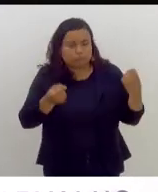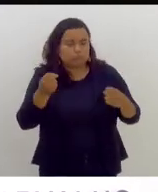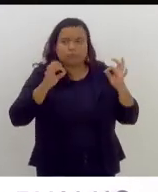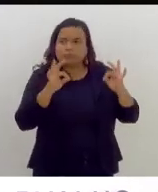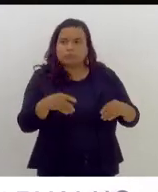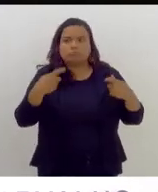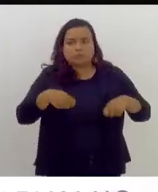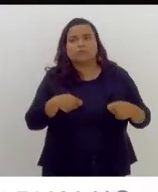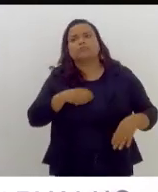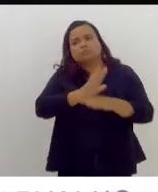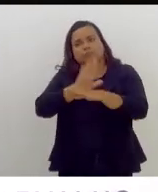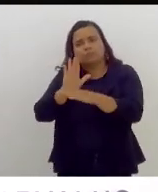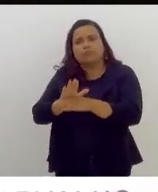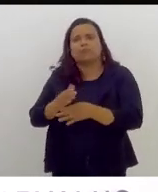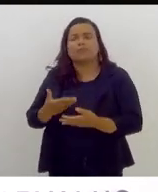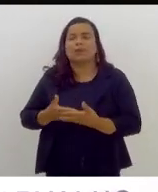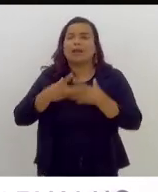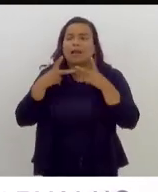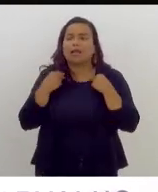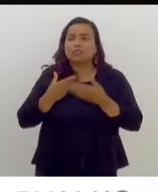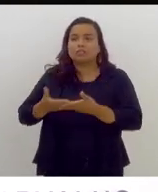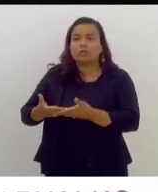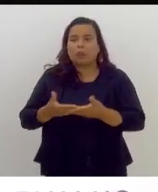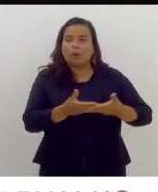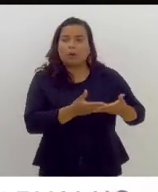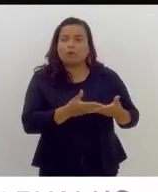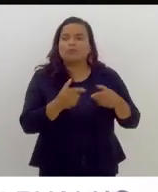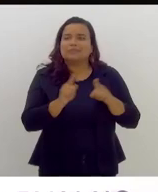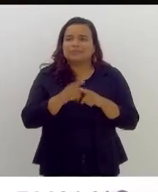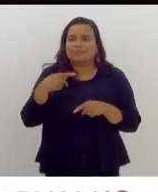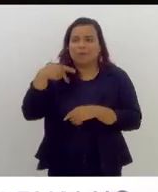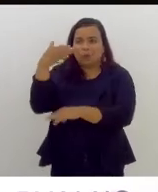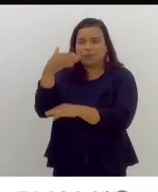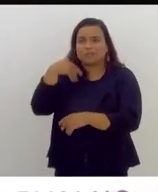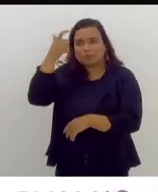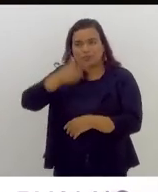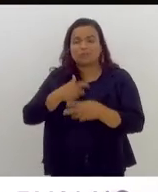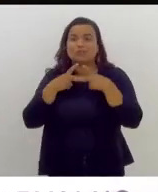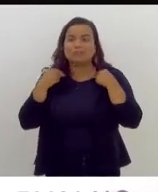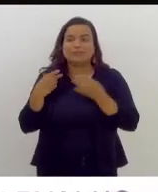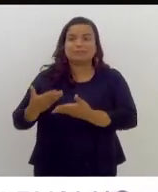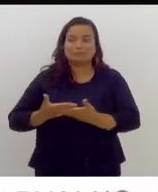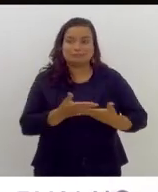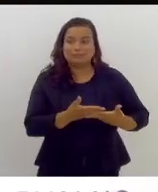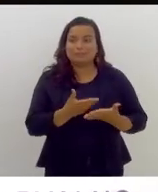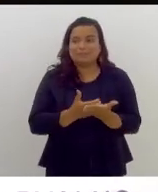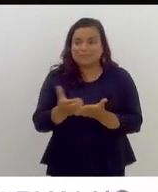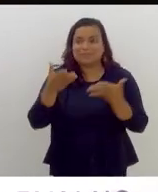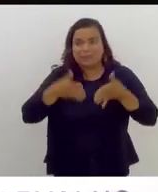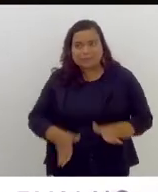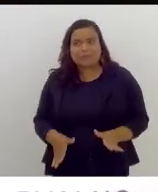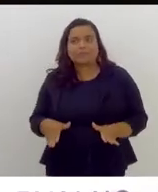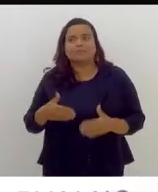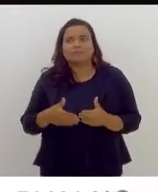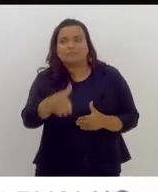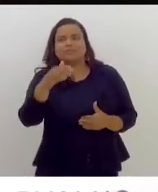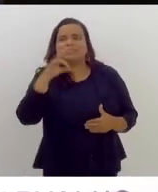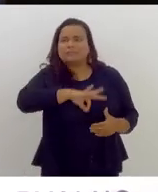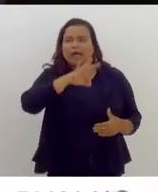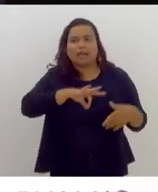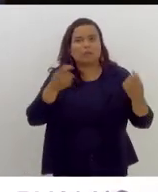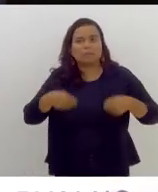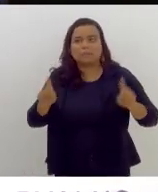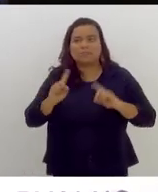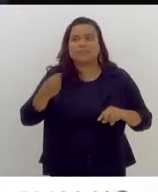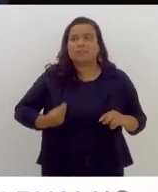um garçom para o seu gabinete, eu sou garçom no meu hotel desde que eu nasci. E não preciso nem de salário, porque a minha